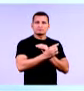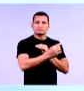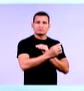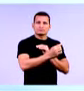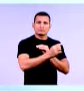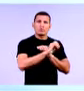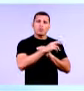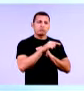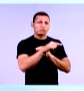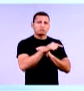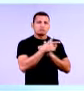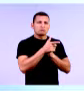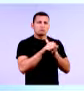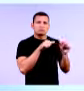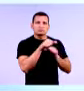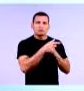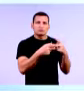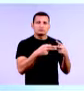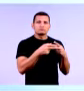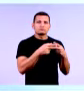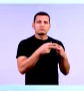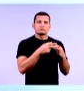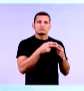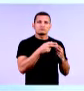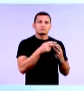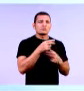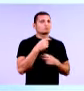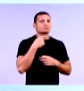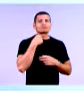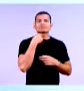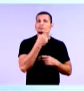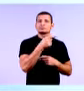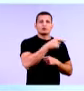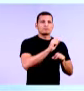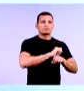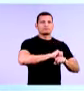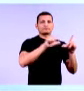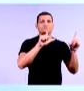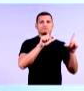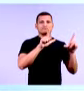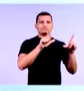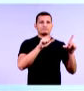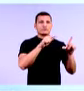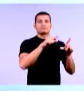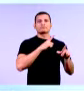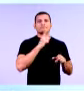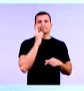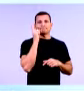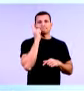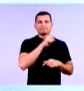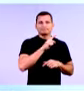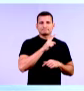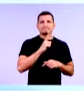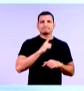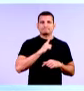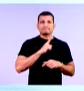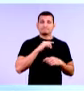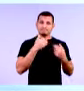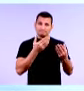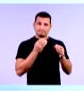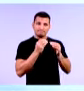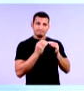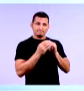for alterado, o arquivo você não consegue abrir, o arquivo fica corrompido, certo? Então, os dados têm que